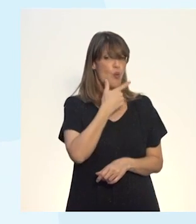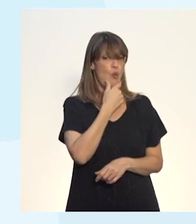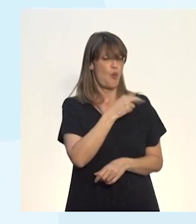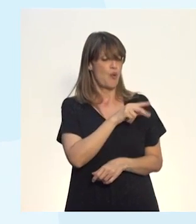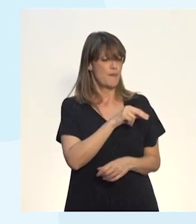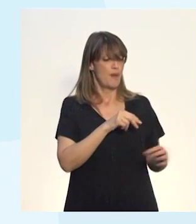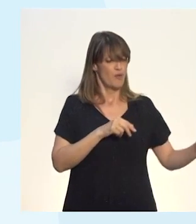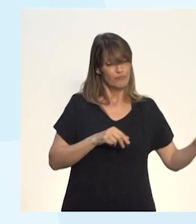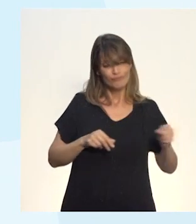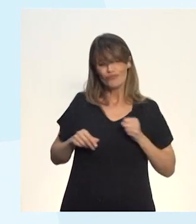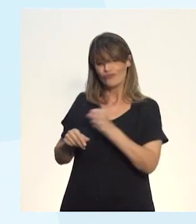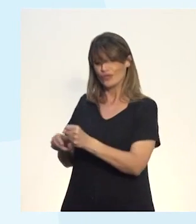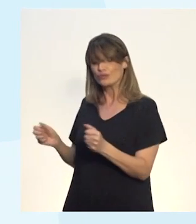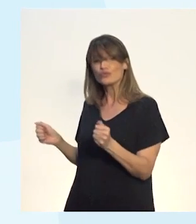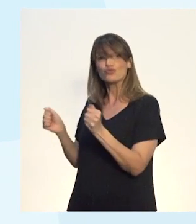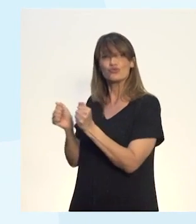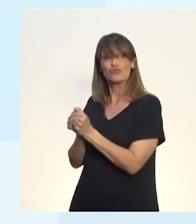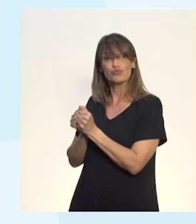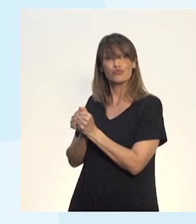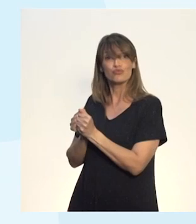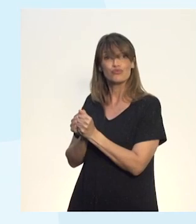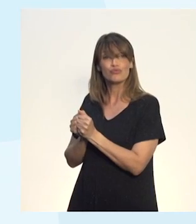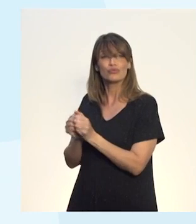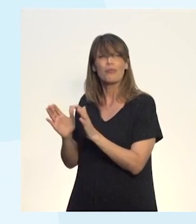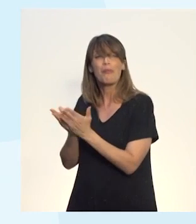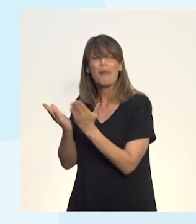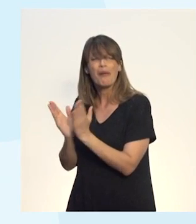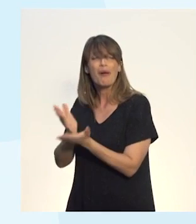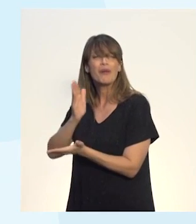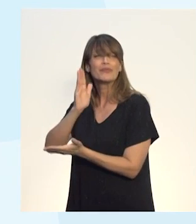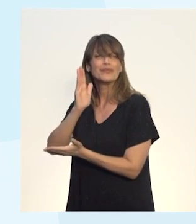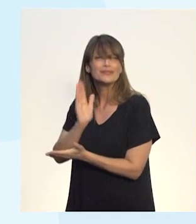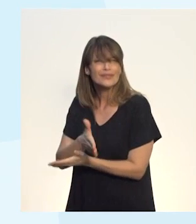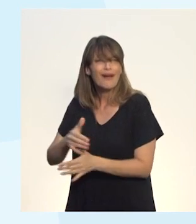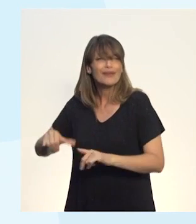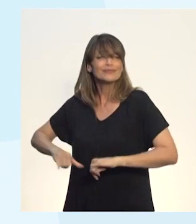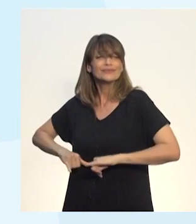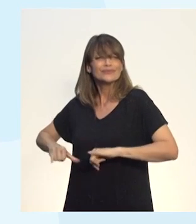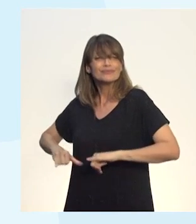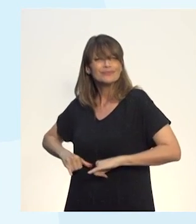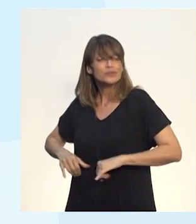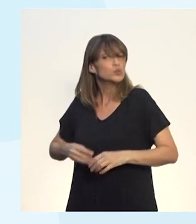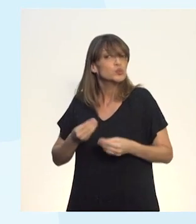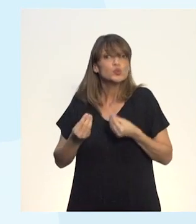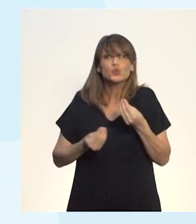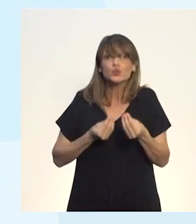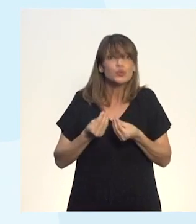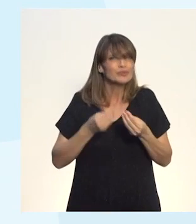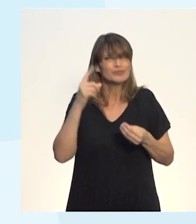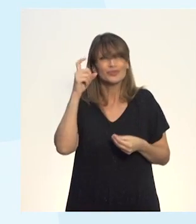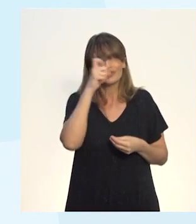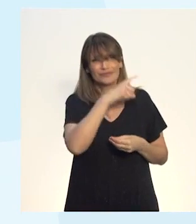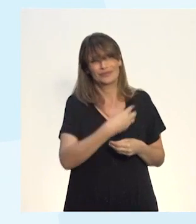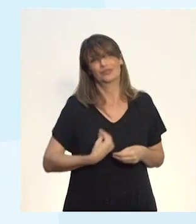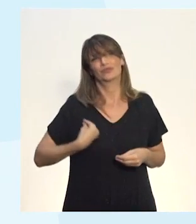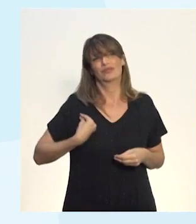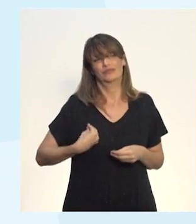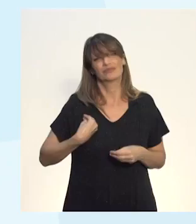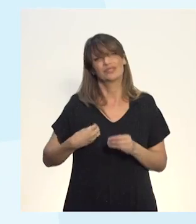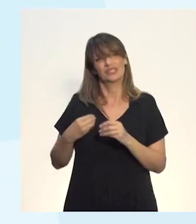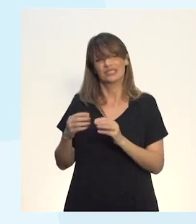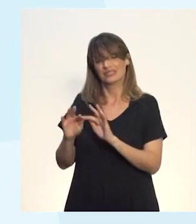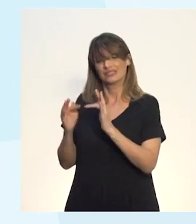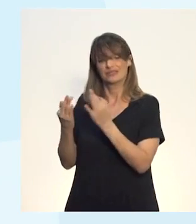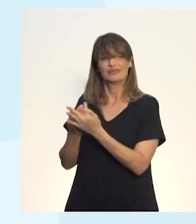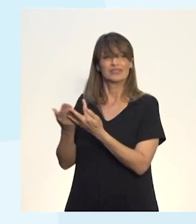já vivendo numa situação de penúria, de miserabilidade. Vocês imaginem como não era difícil a vida, então,